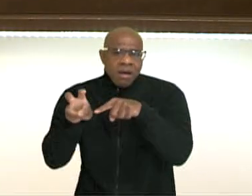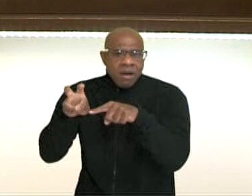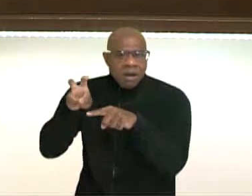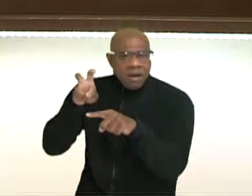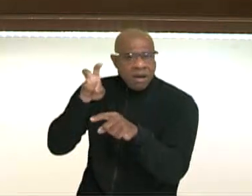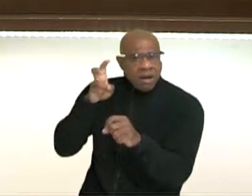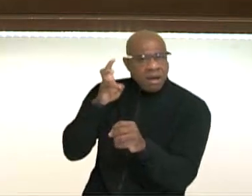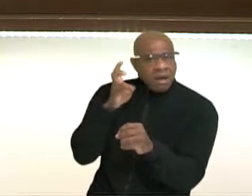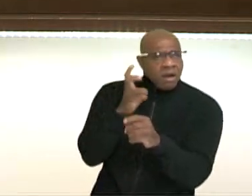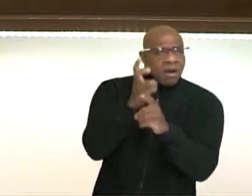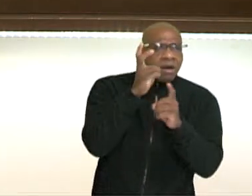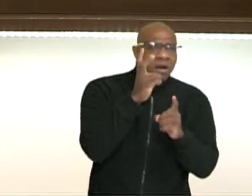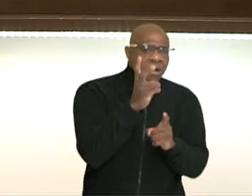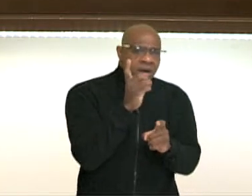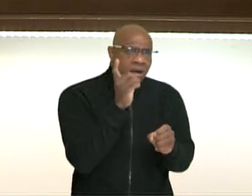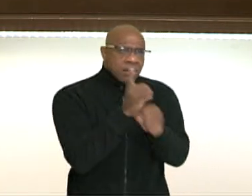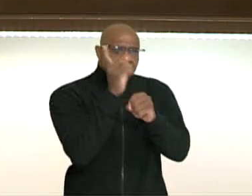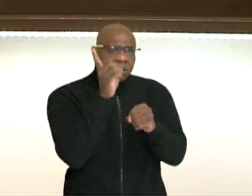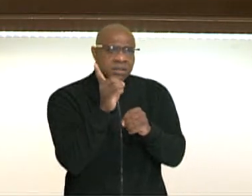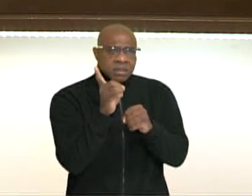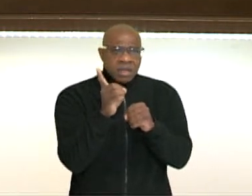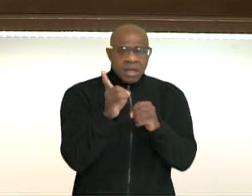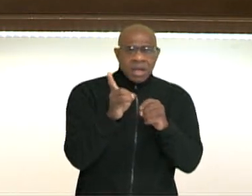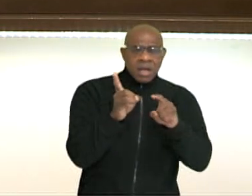encontrar a cabeça, encontrar o rabo,